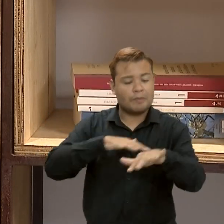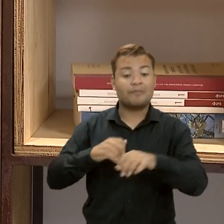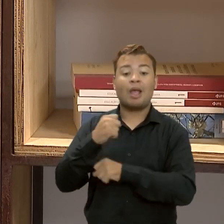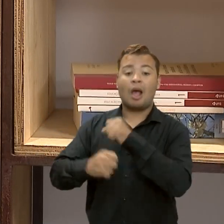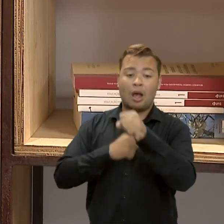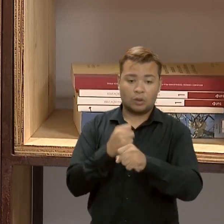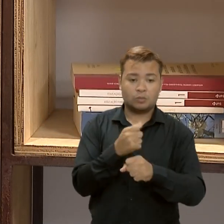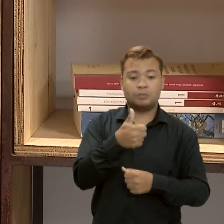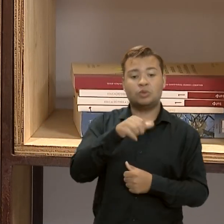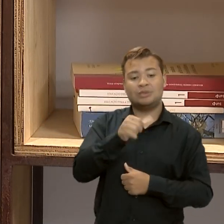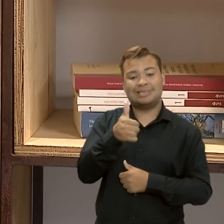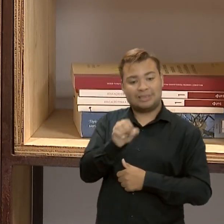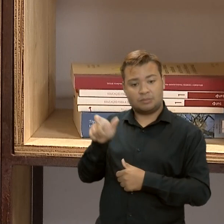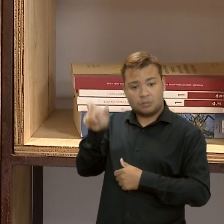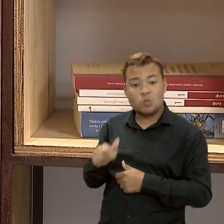a Leodegária